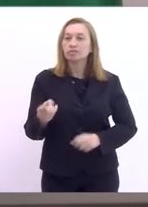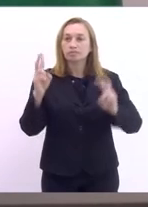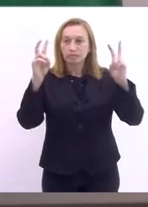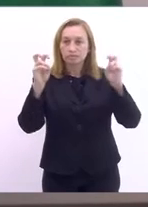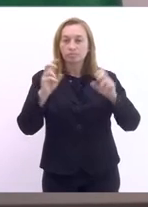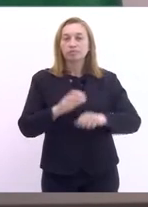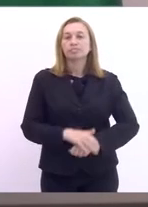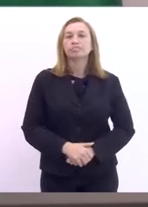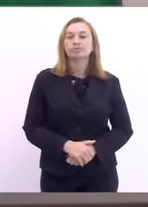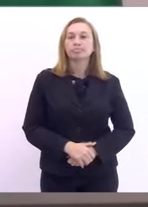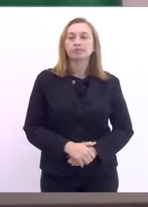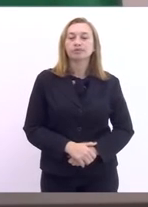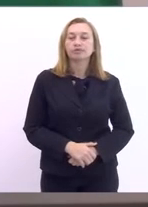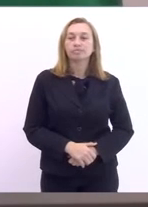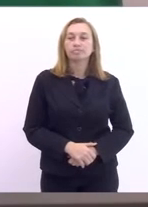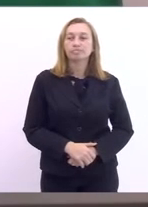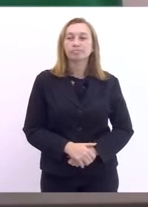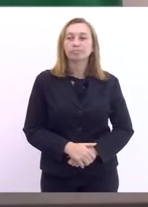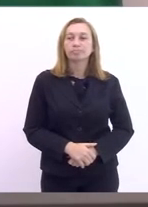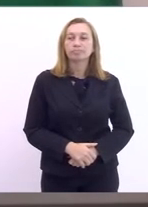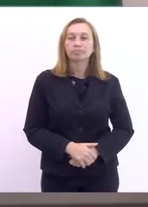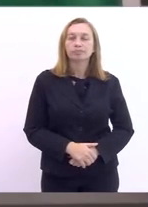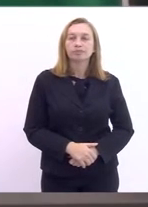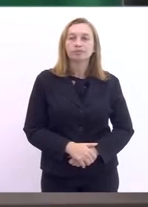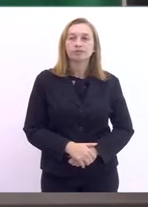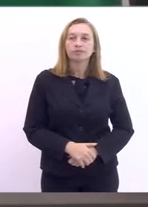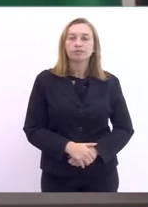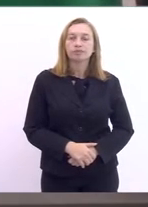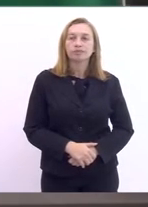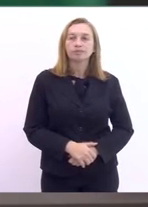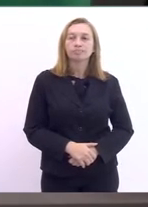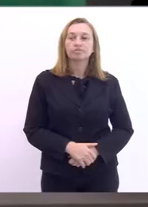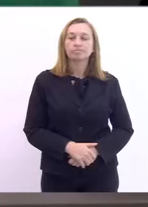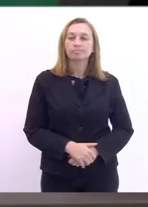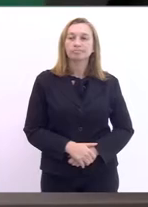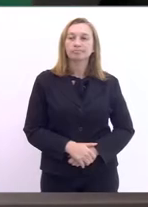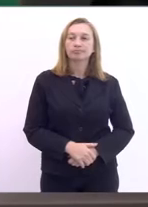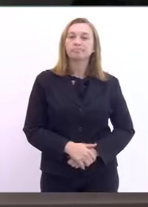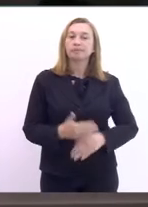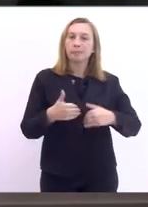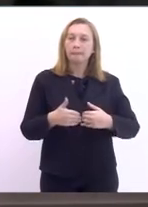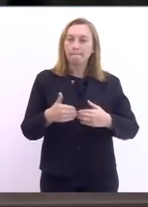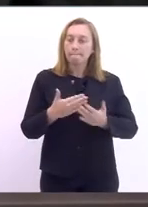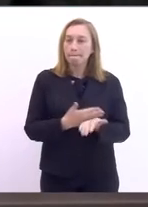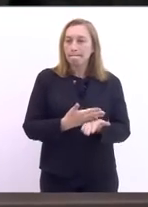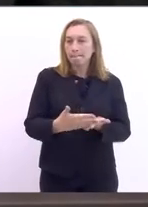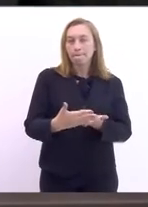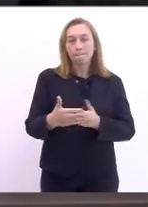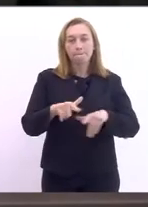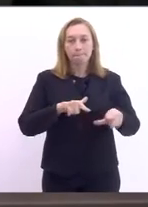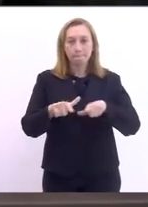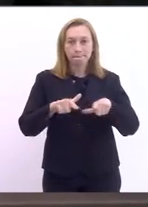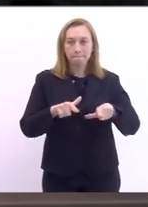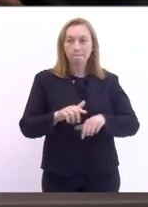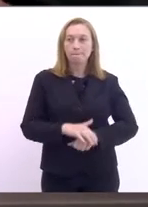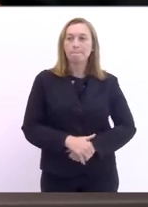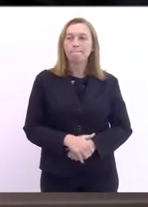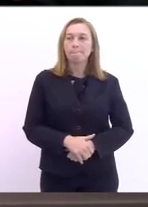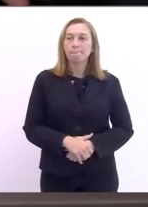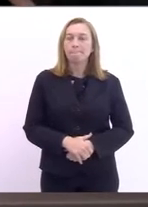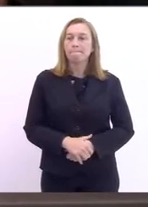providências. Assim posto, vou iniciar os trabalhos.